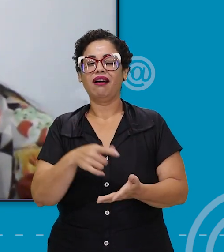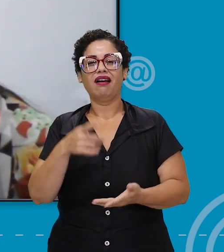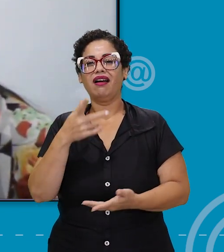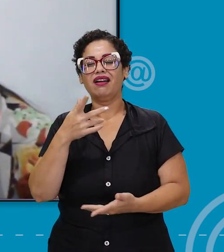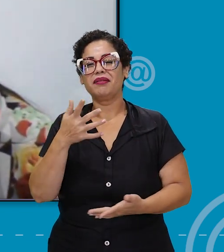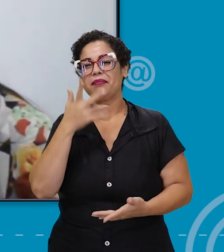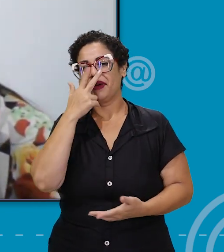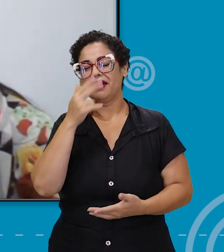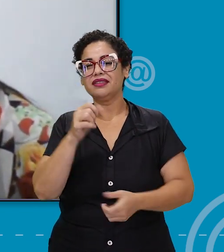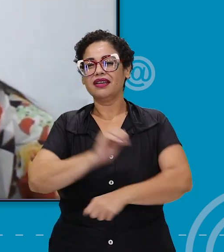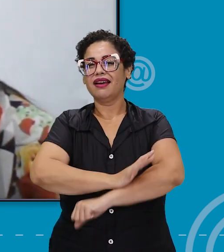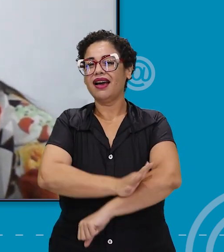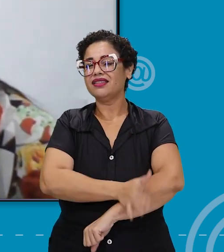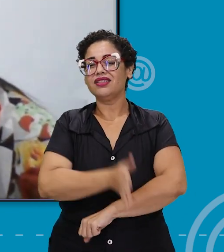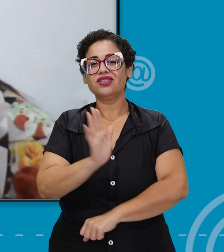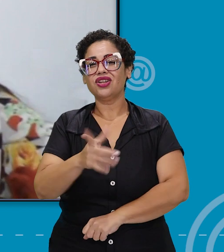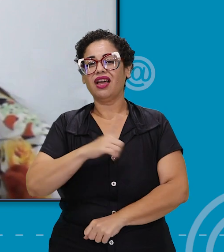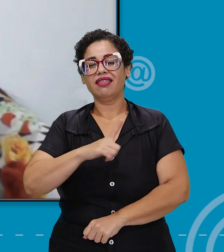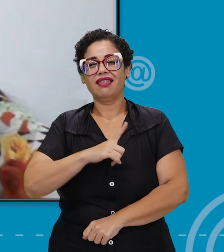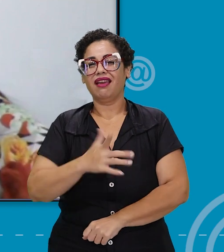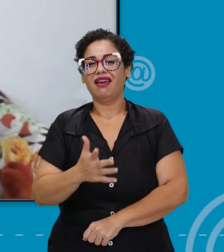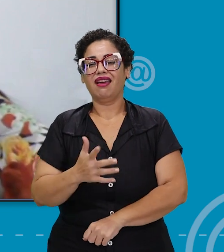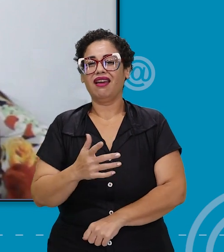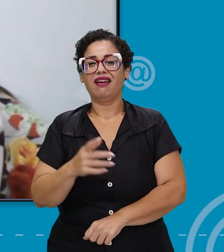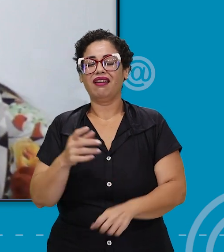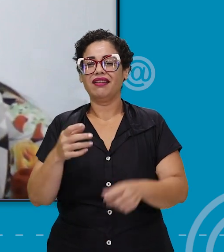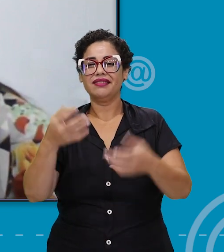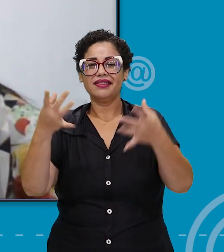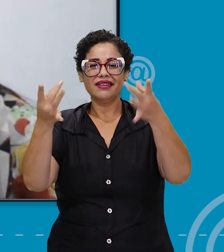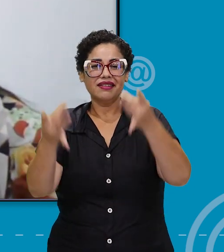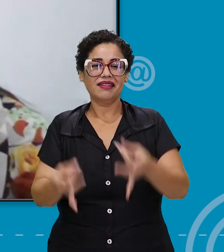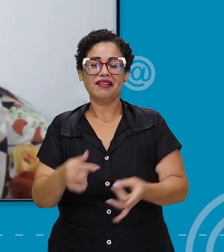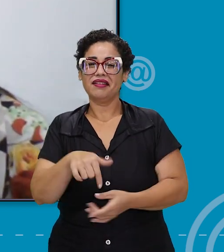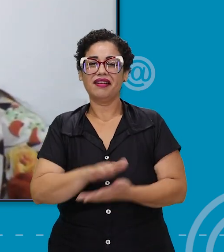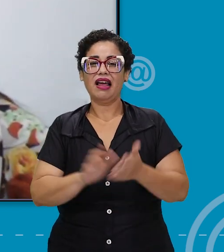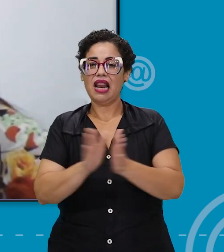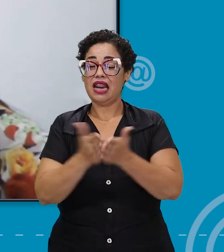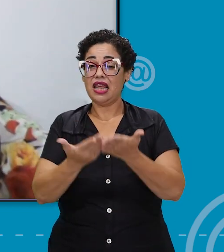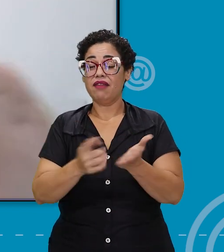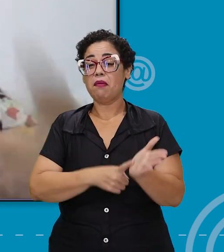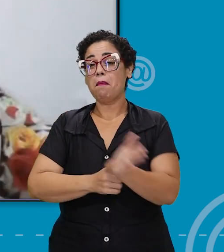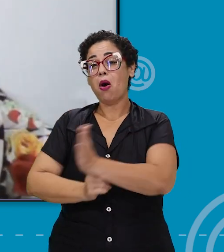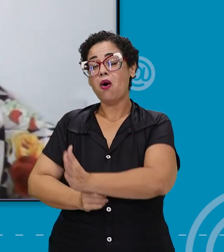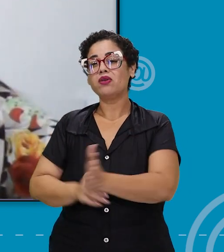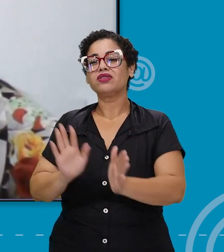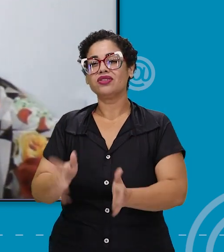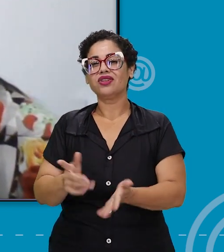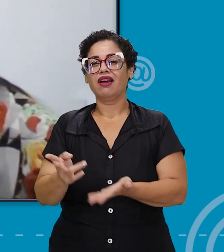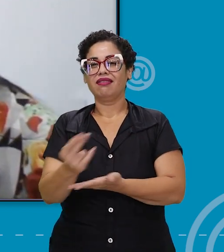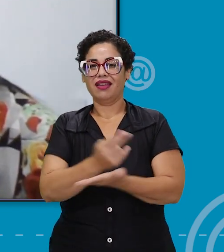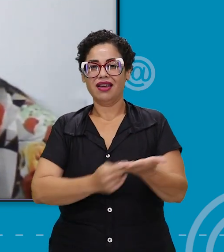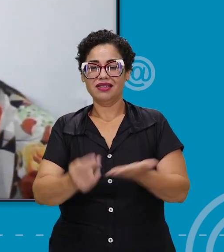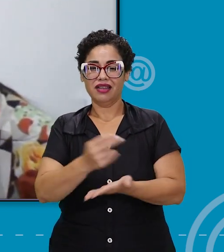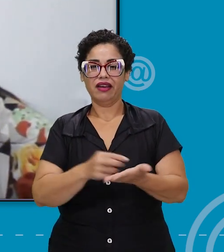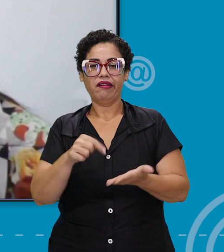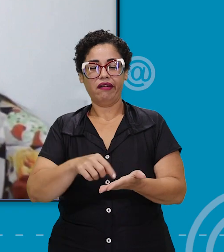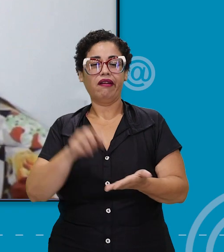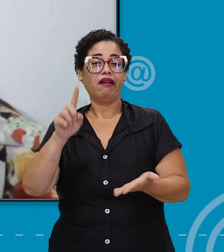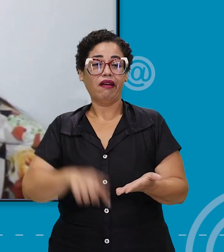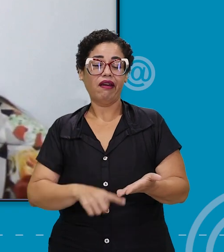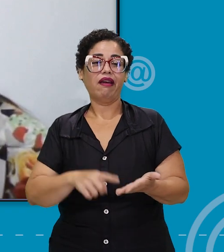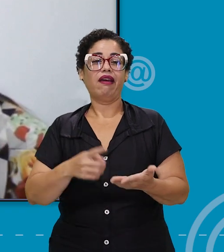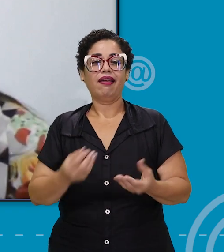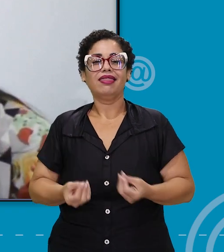abordada de uma forma extremamente racista e estereotipada. Então, acaba que o livro ele acaba se tornando uma